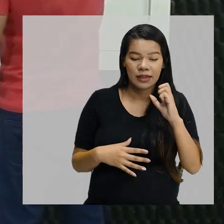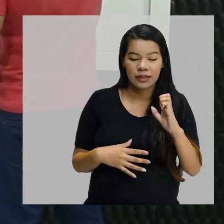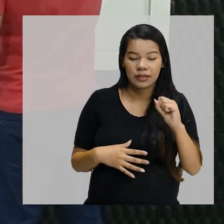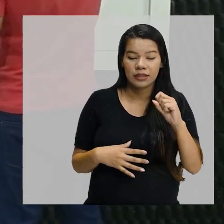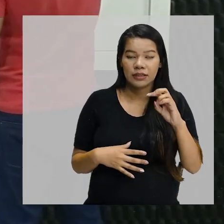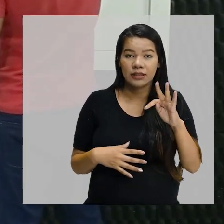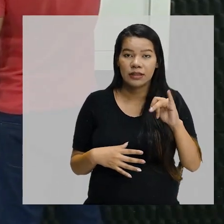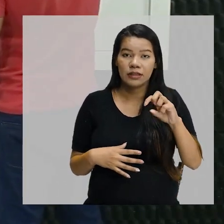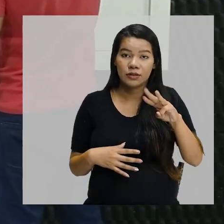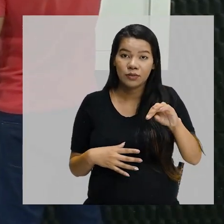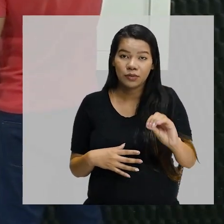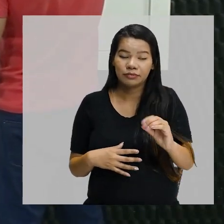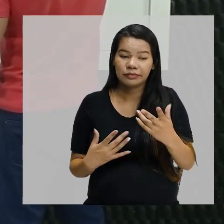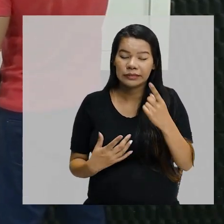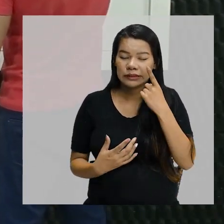desconfiar